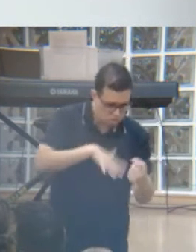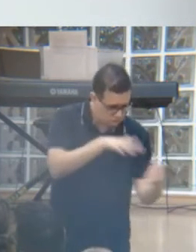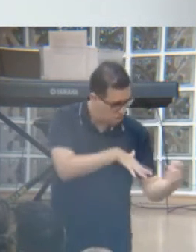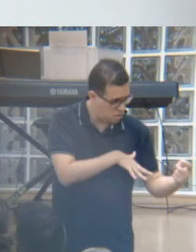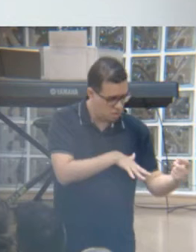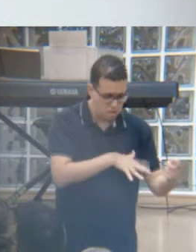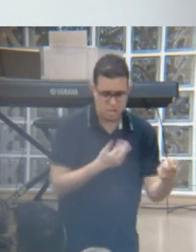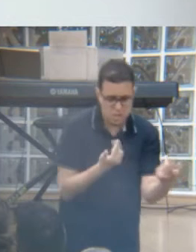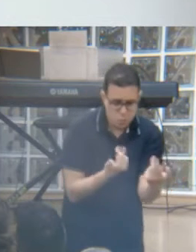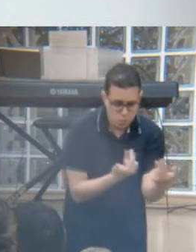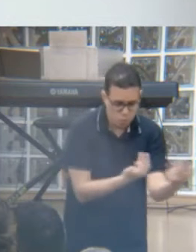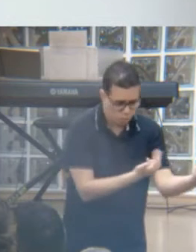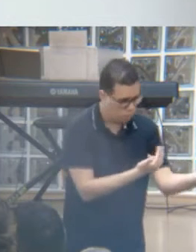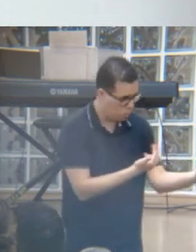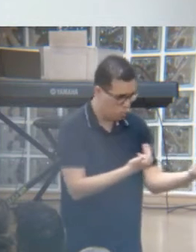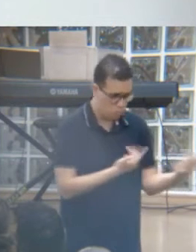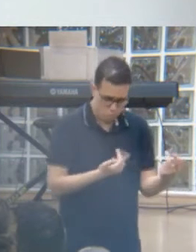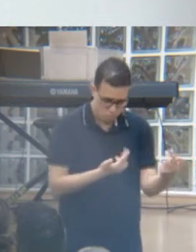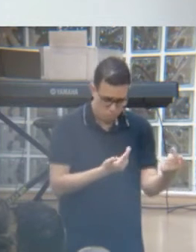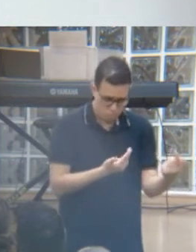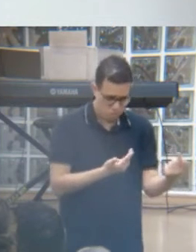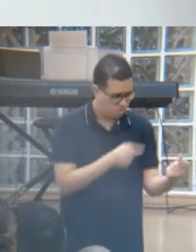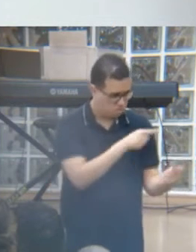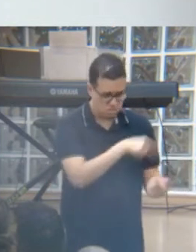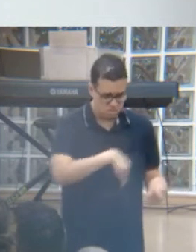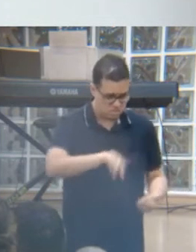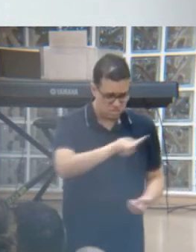Ou seja, tornem-se em menos que nada,